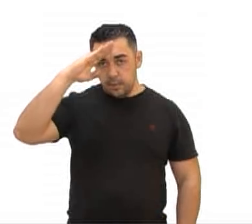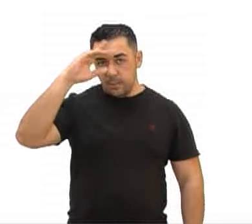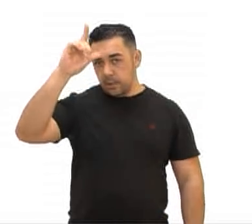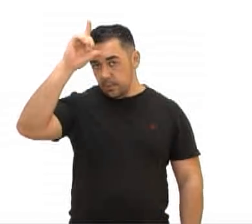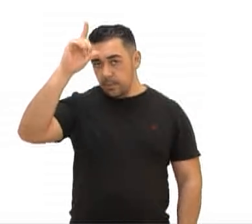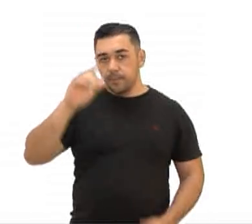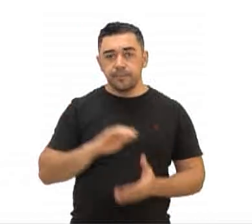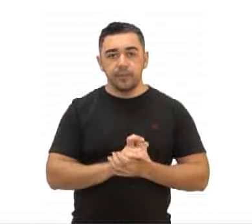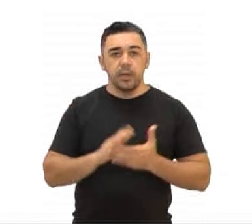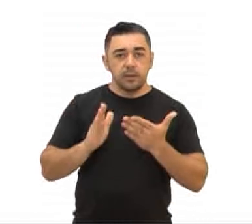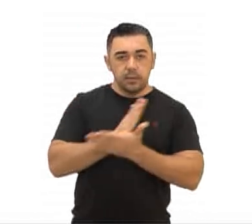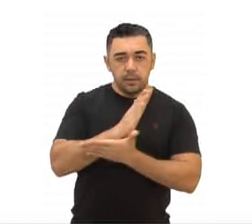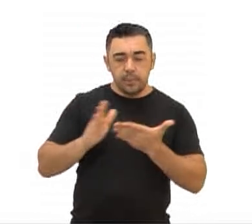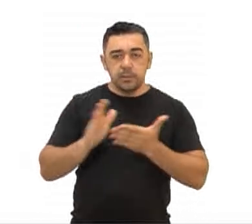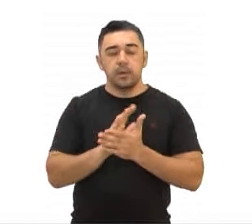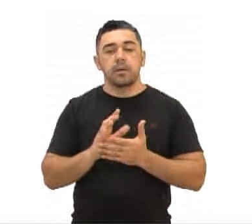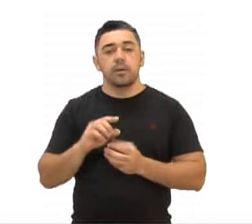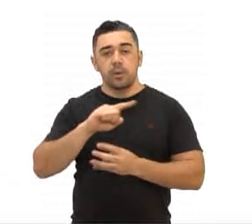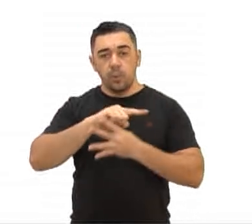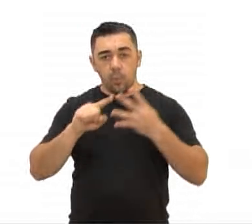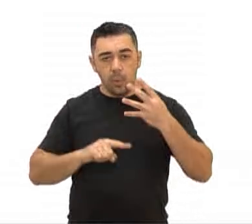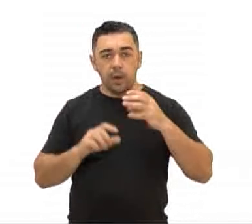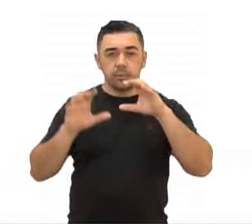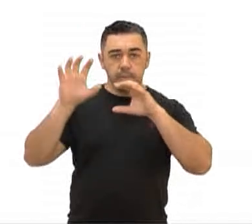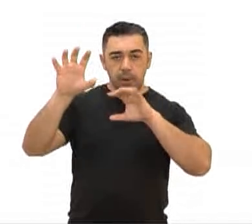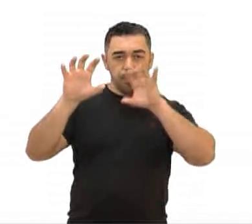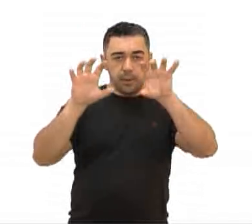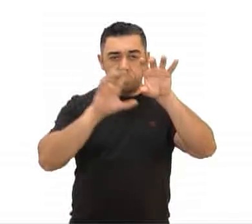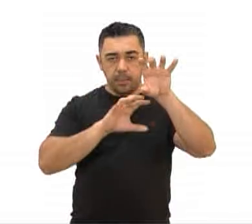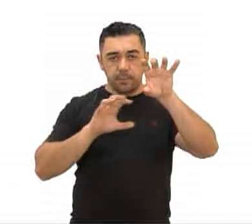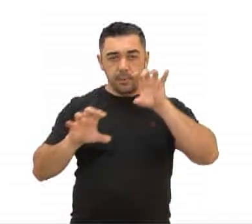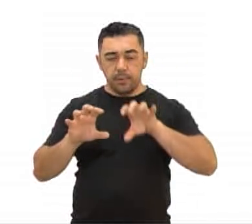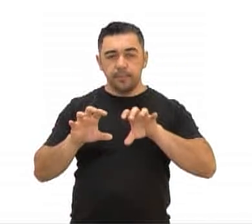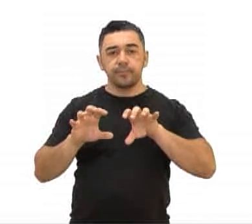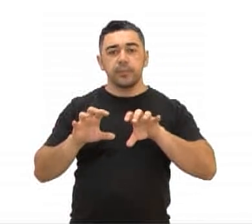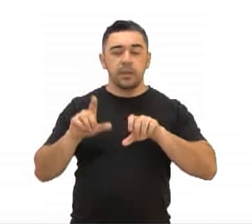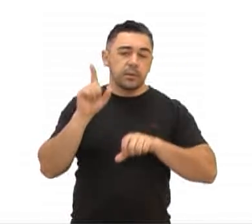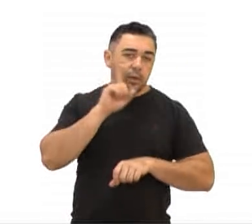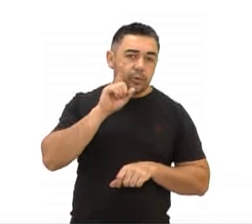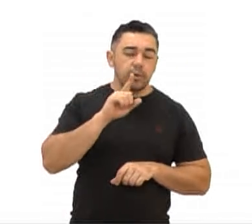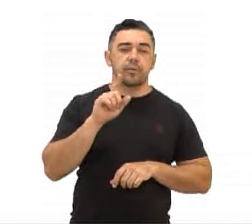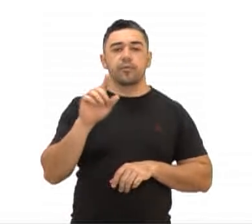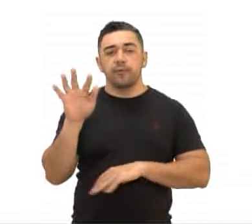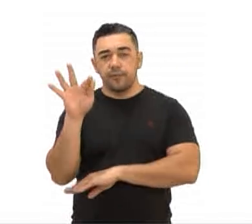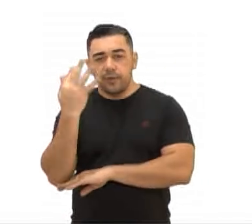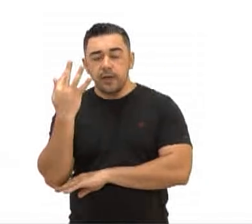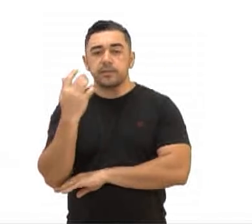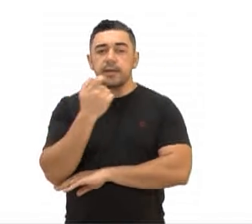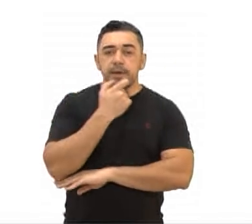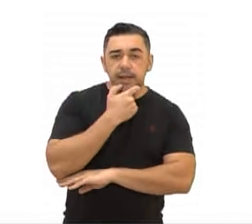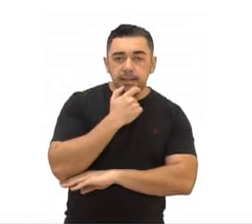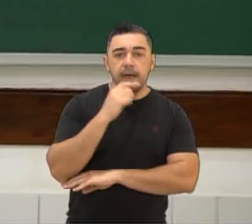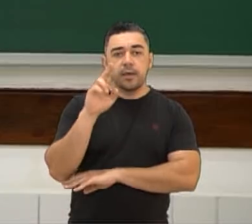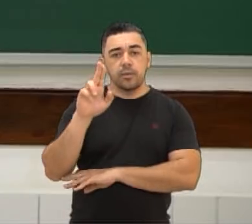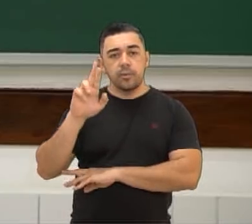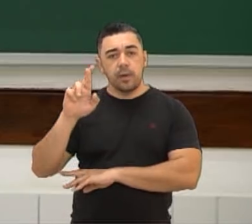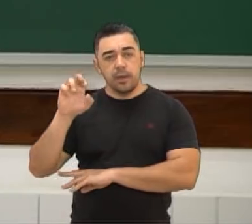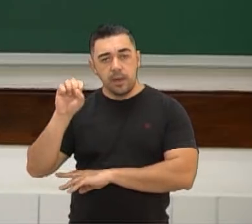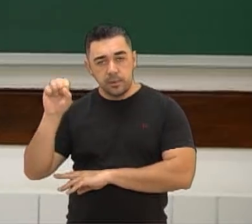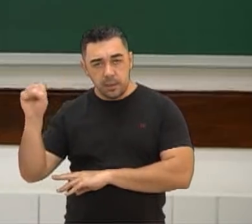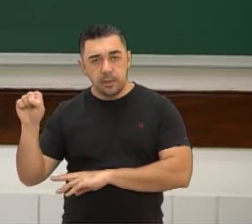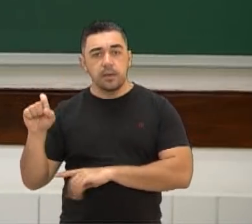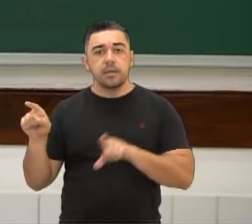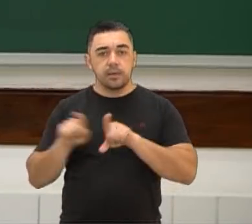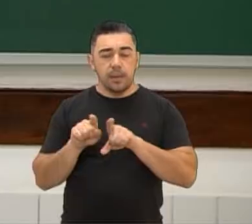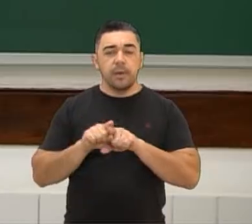do território alemão em 4 áreas de ocupação, entre Estados Unidos, França, Inglaterra e União Soviética, além da criação